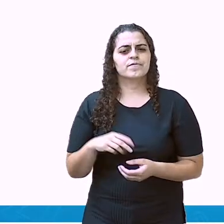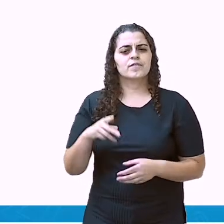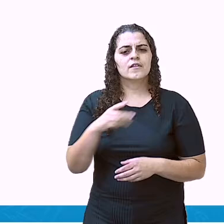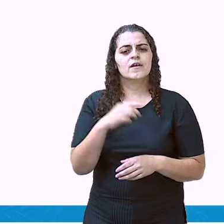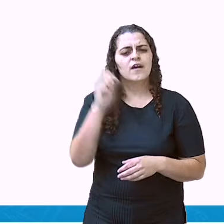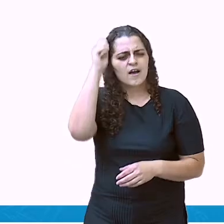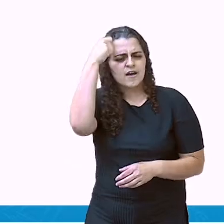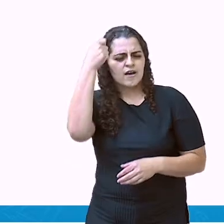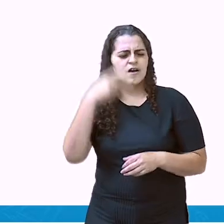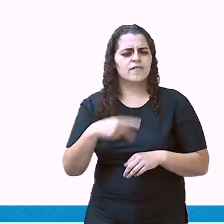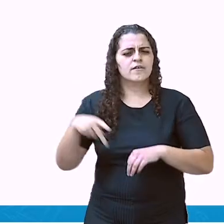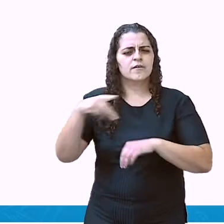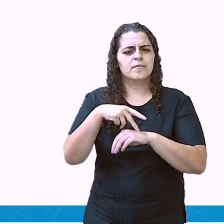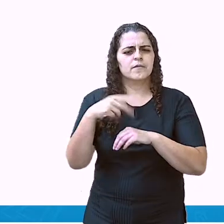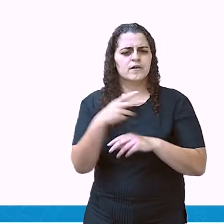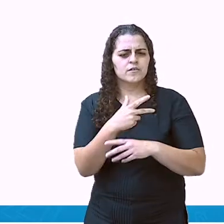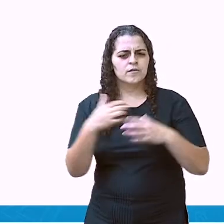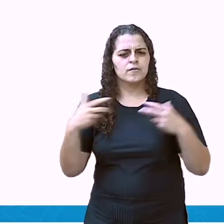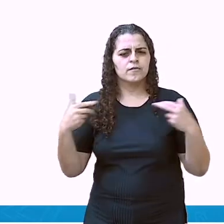país diverso,